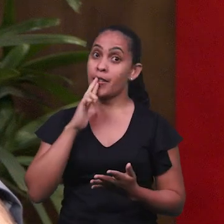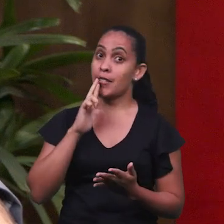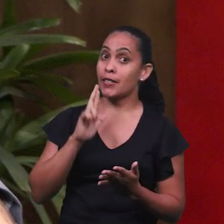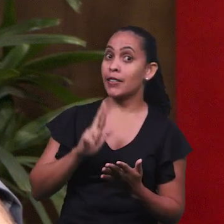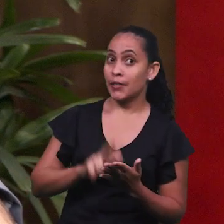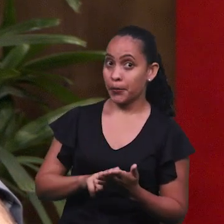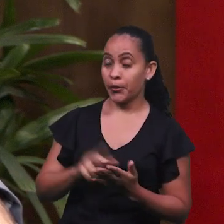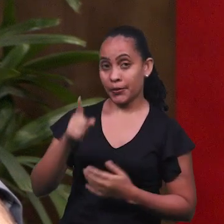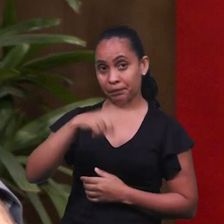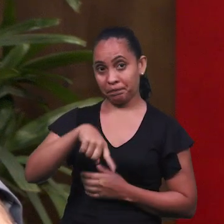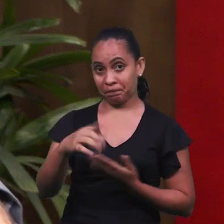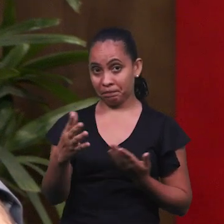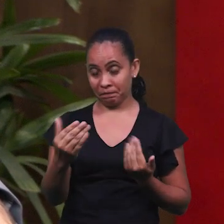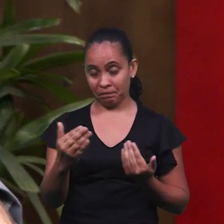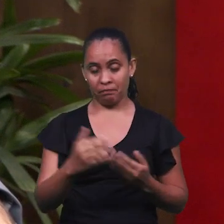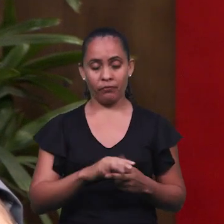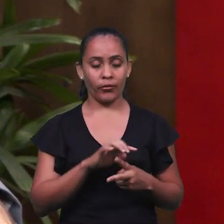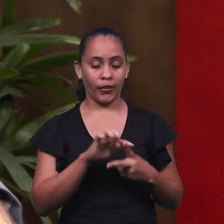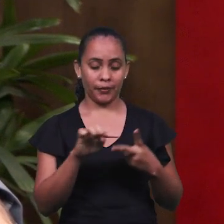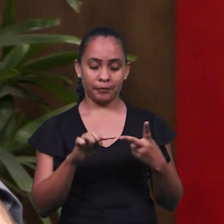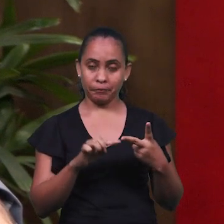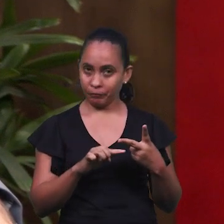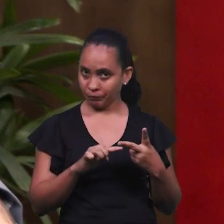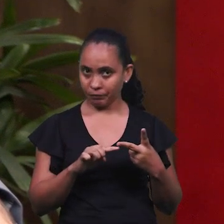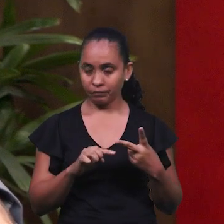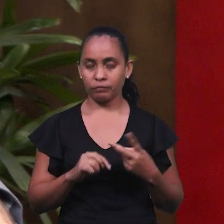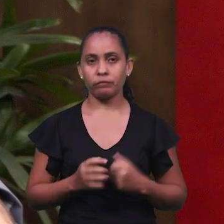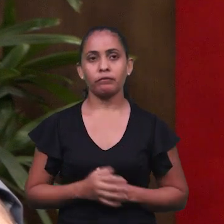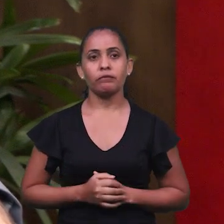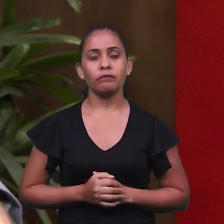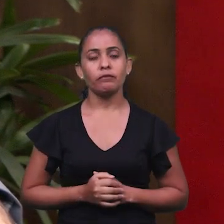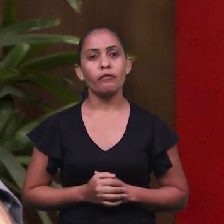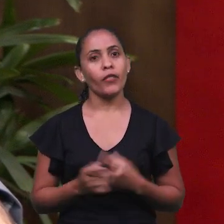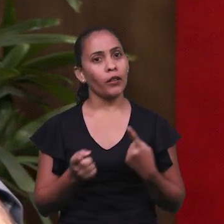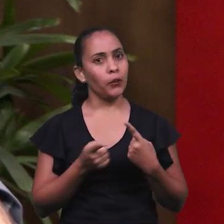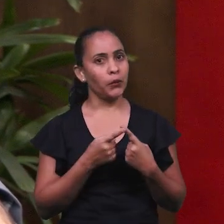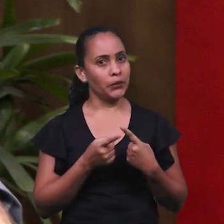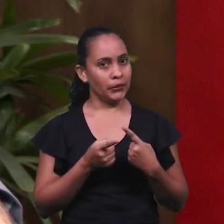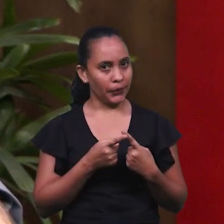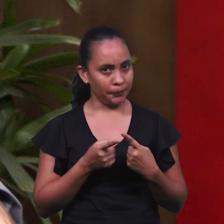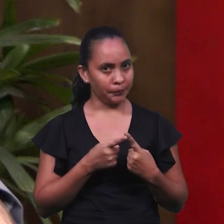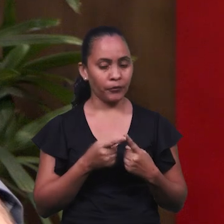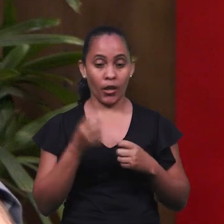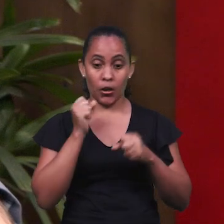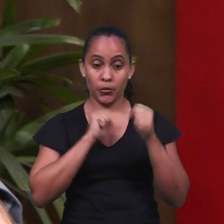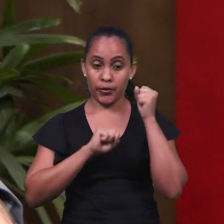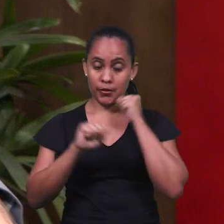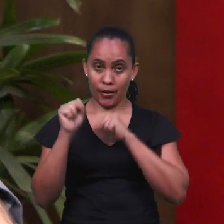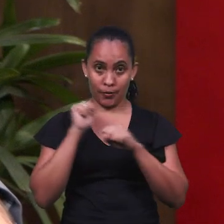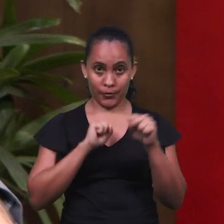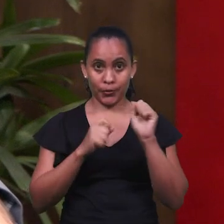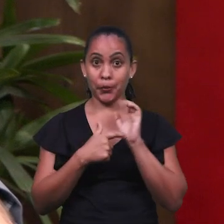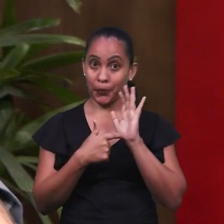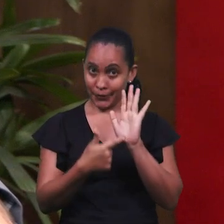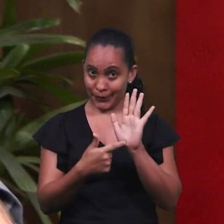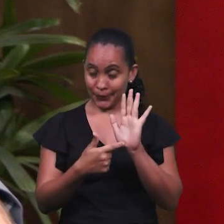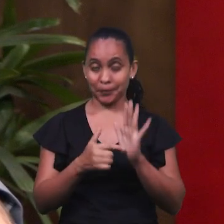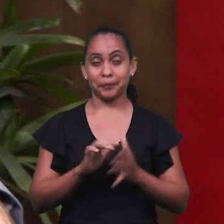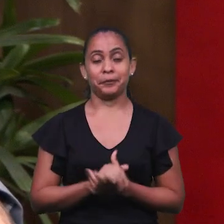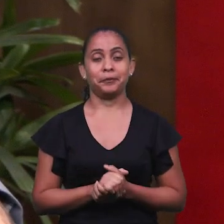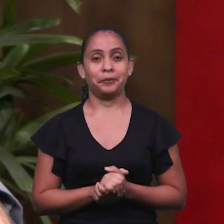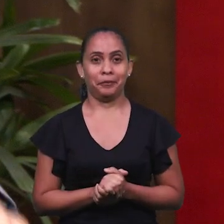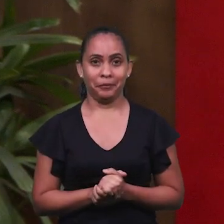resposta, Josias e jovens, ela tem dois aspectos. Vamos olhar a questão do Salmo, que é muito didático.